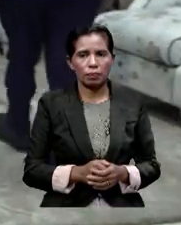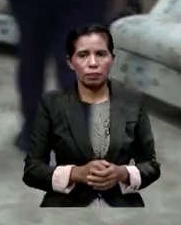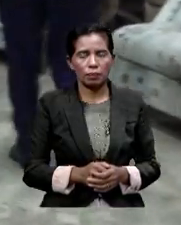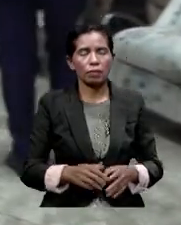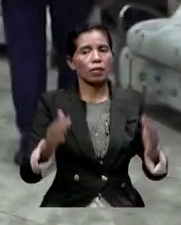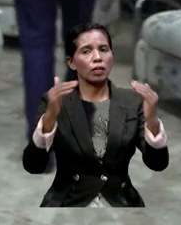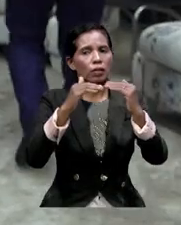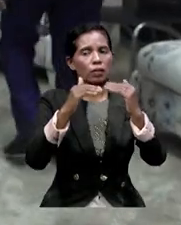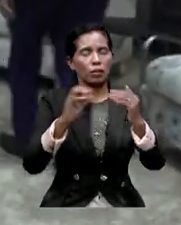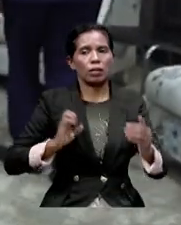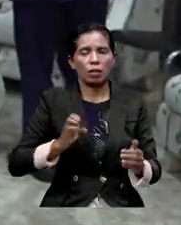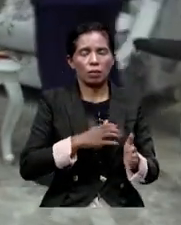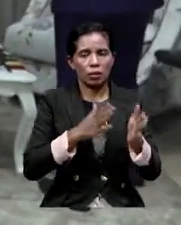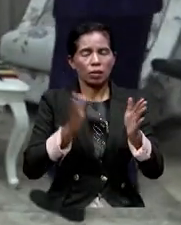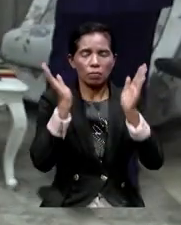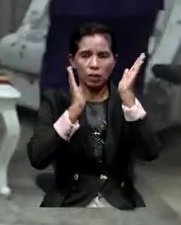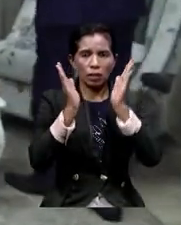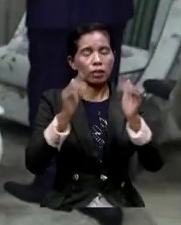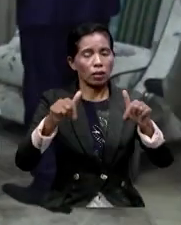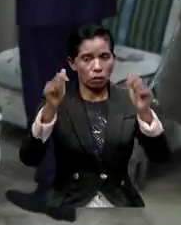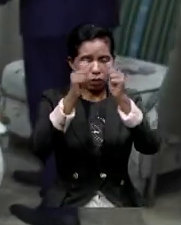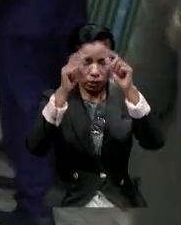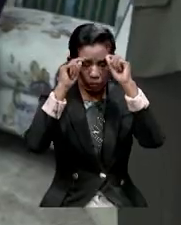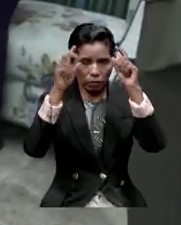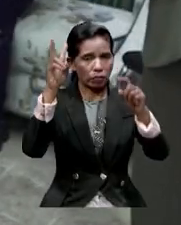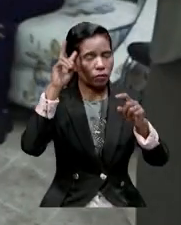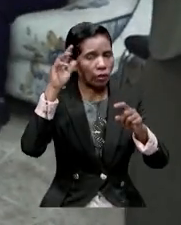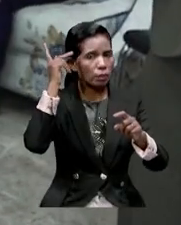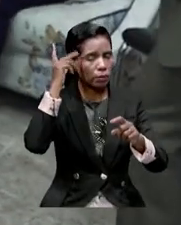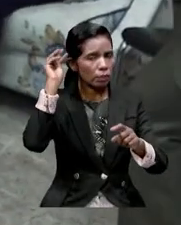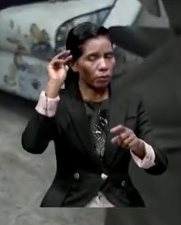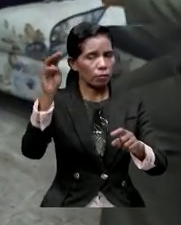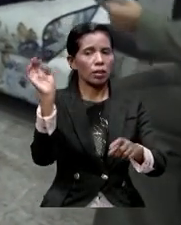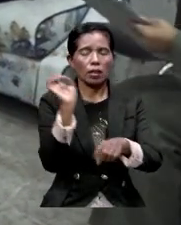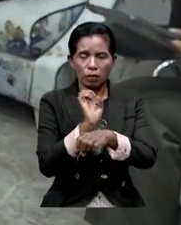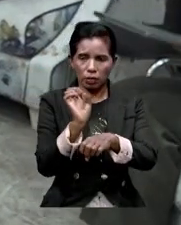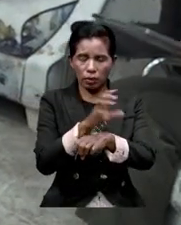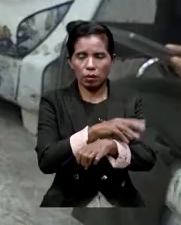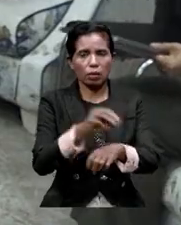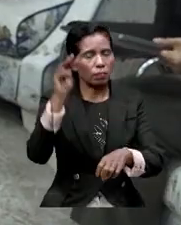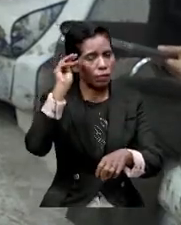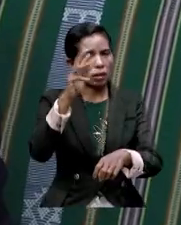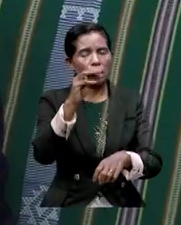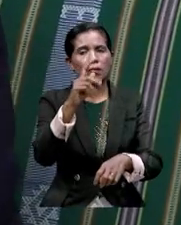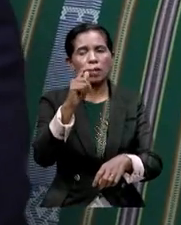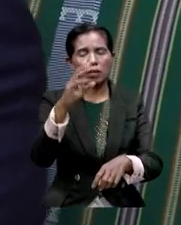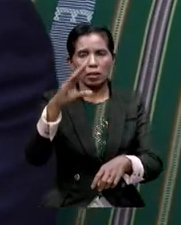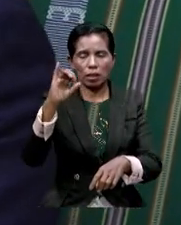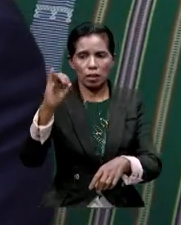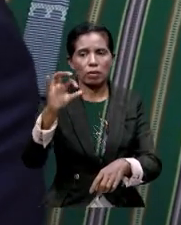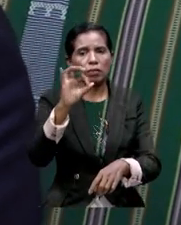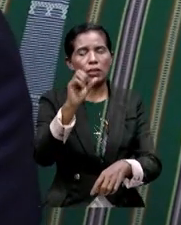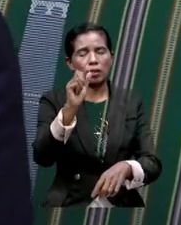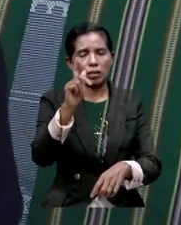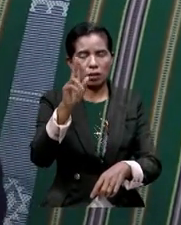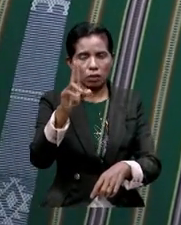Encontro entre embaixador Malásia e Timor-Leste, o vice-primeiro-ministro, no ministro do Assunto Econômico, no ministro do Turismo e do Ambiente, Francisco